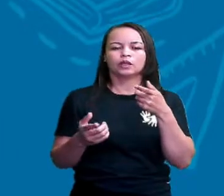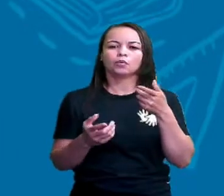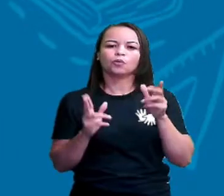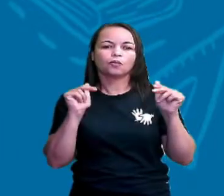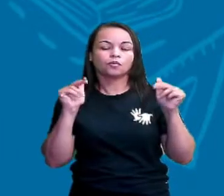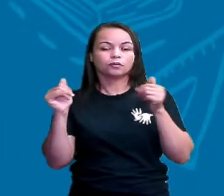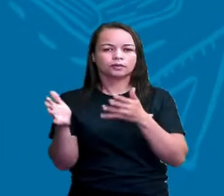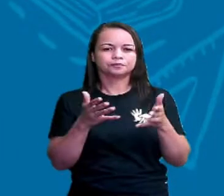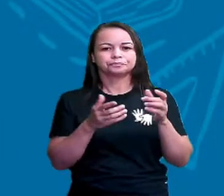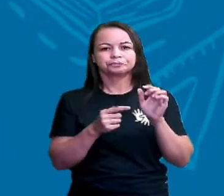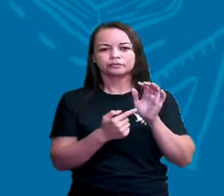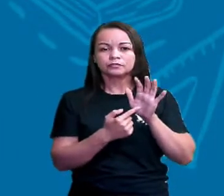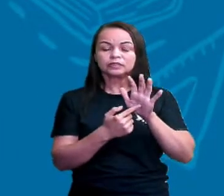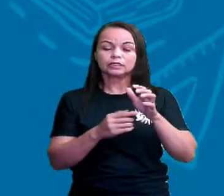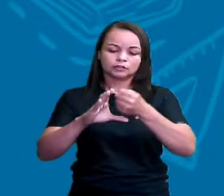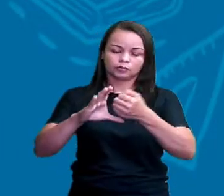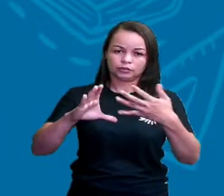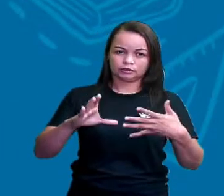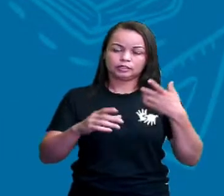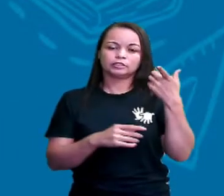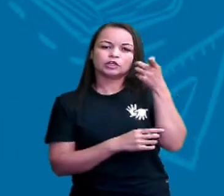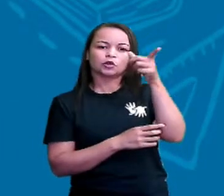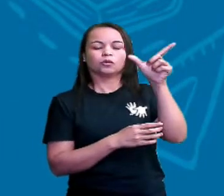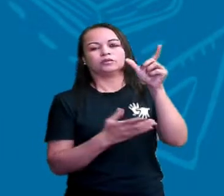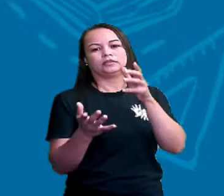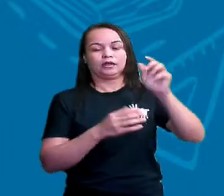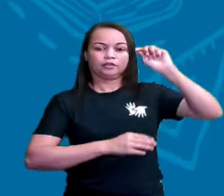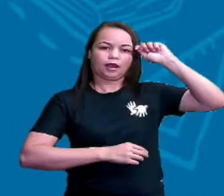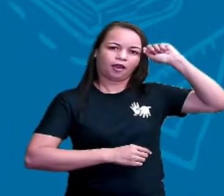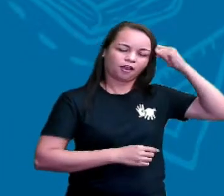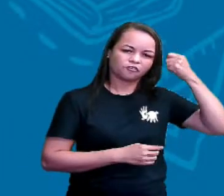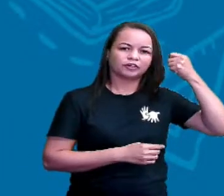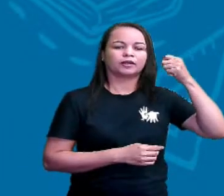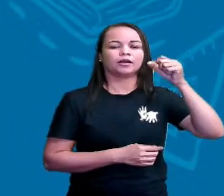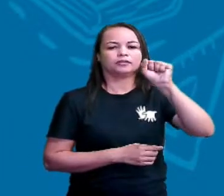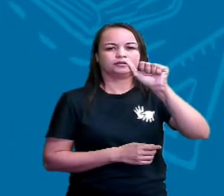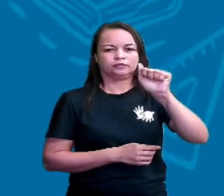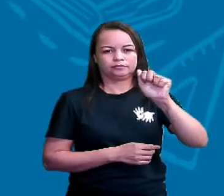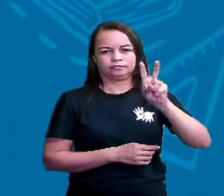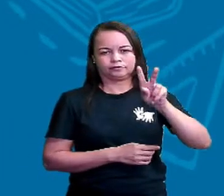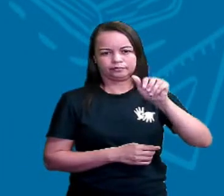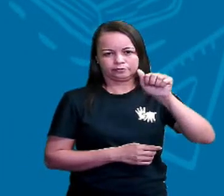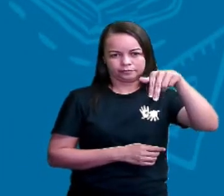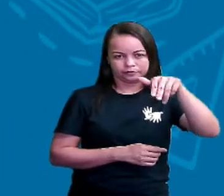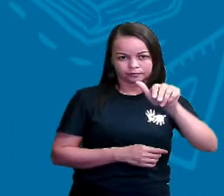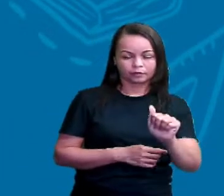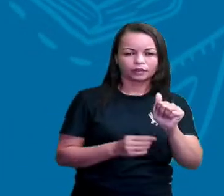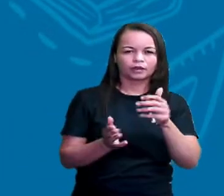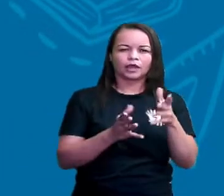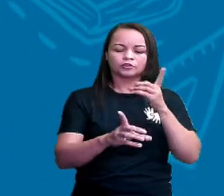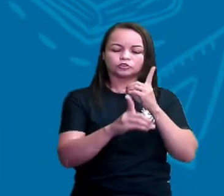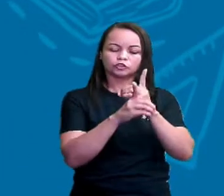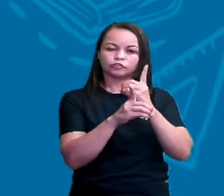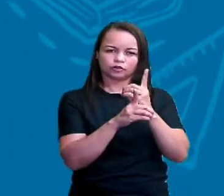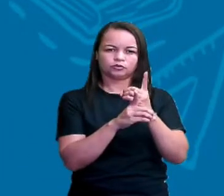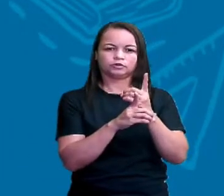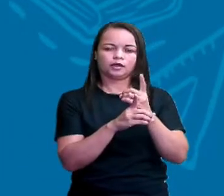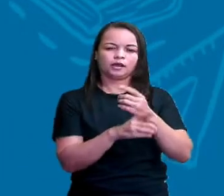são característicos lá das savanas africanas. Lá na África, a gente vai encontrar